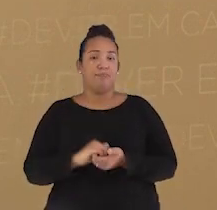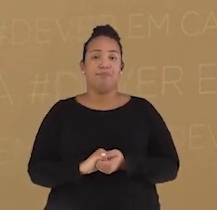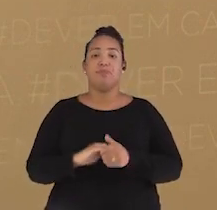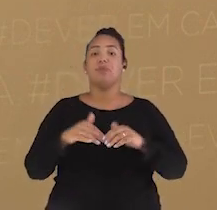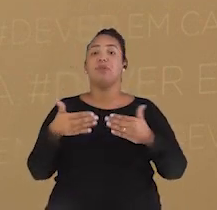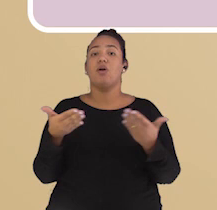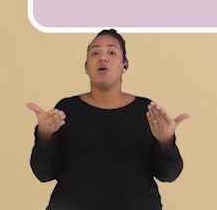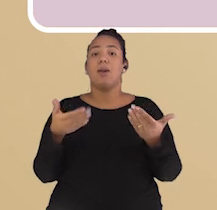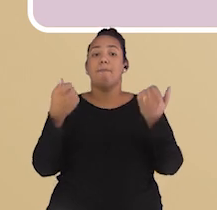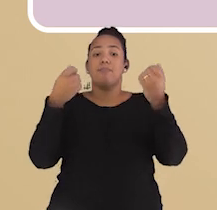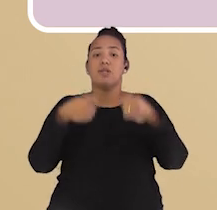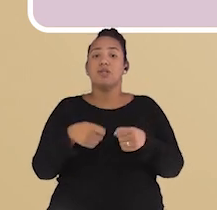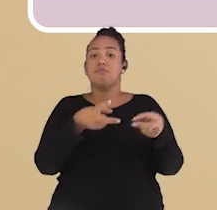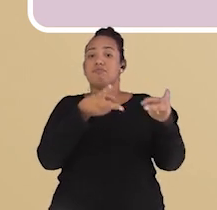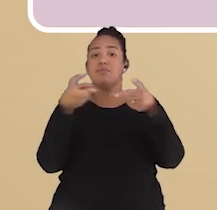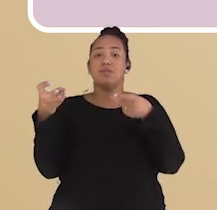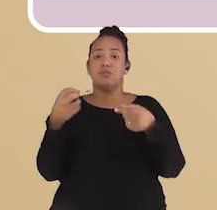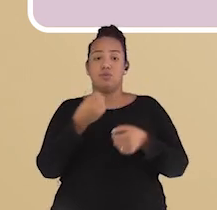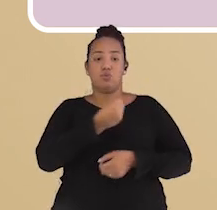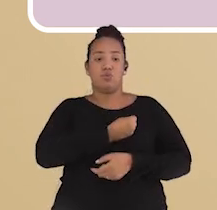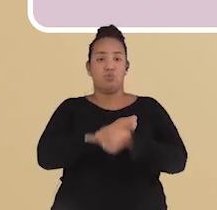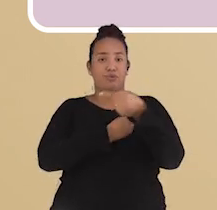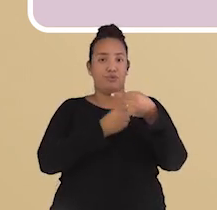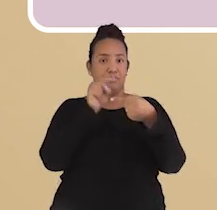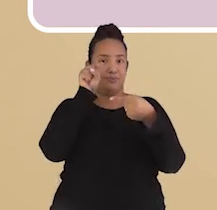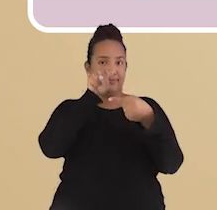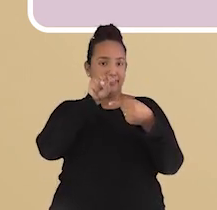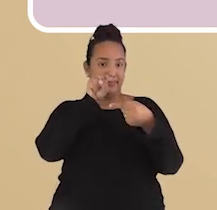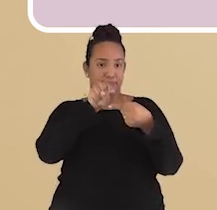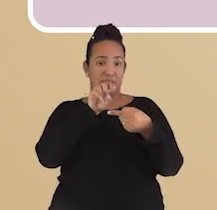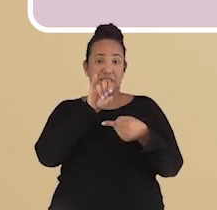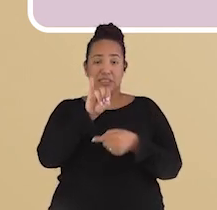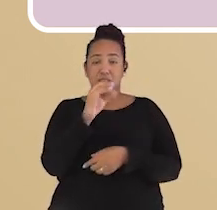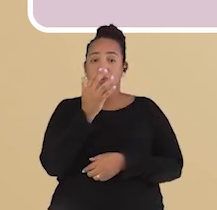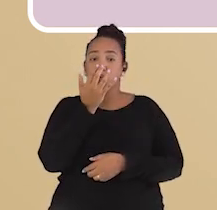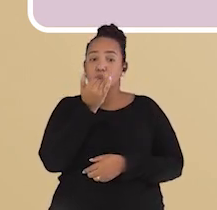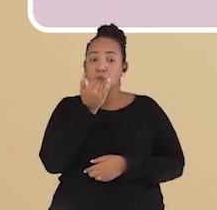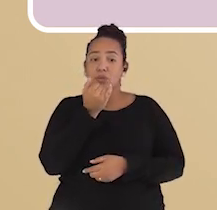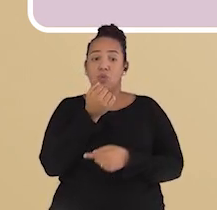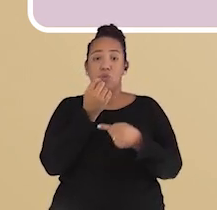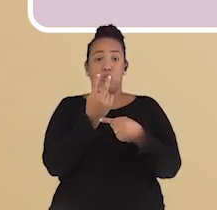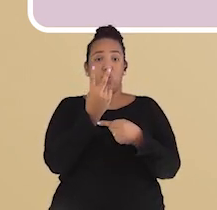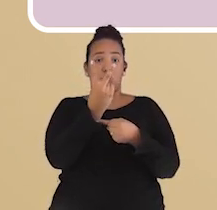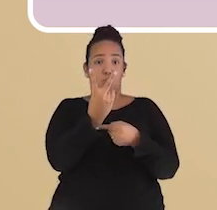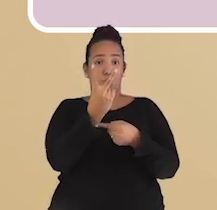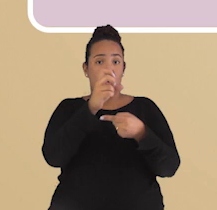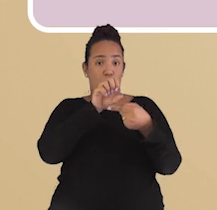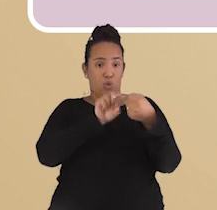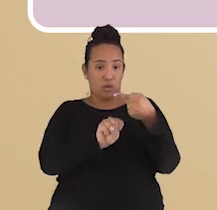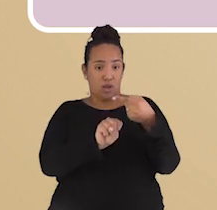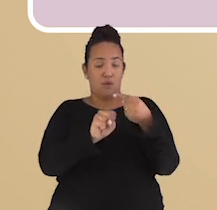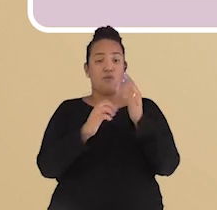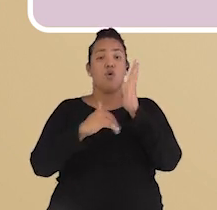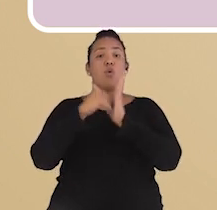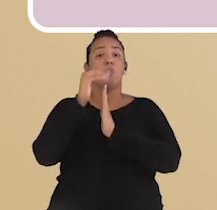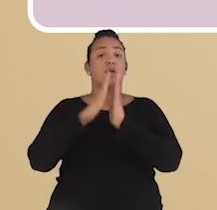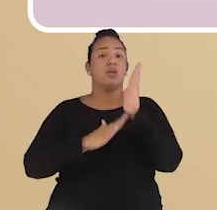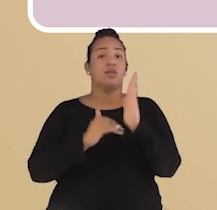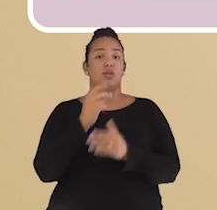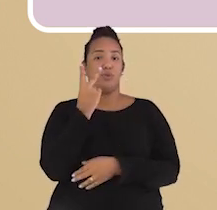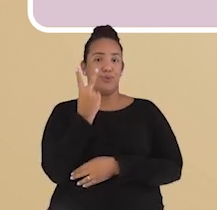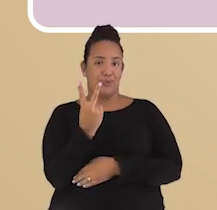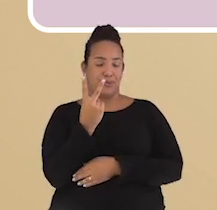o numerador. Como Pedro comeu 2/8, vamos colorir 2 pedaços. Sofia